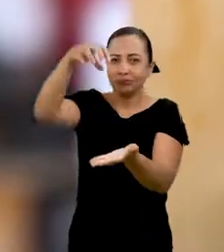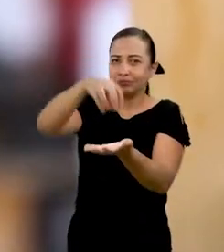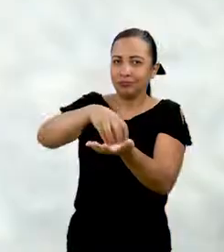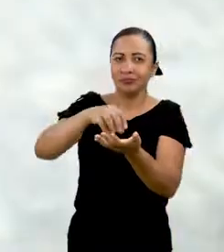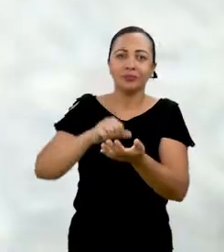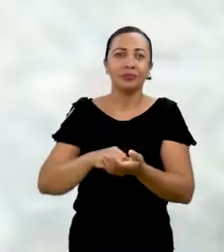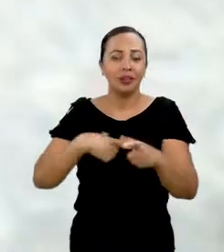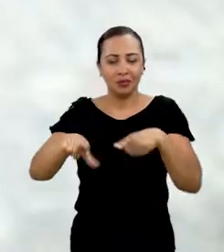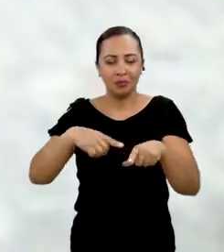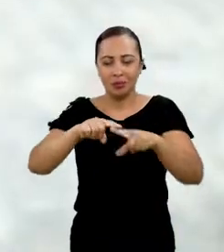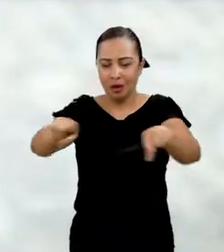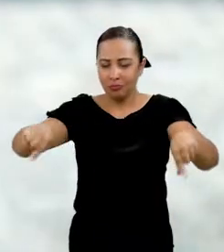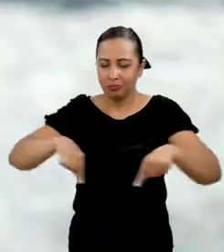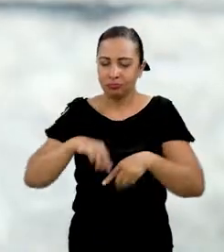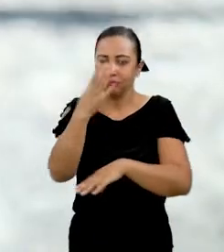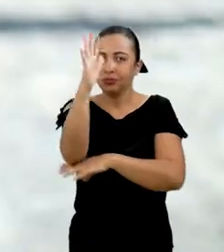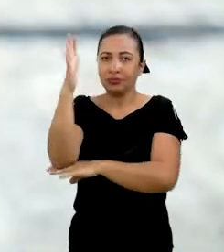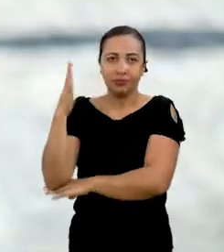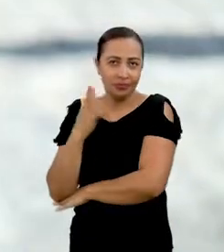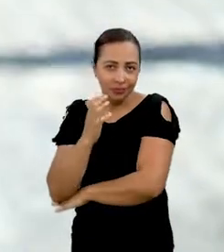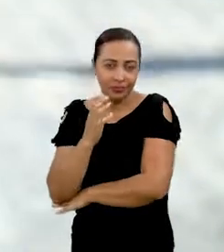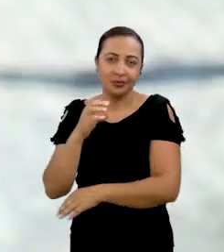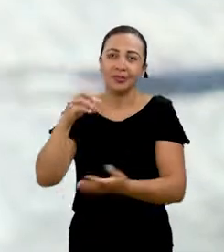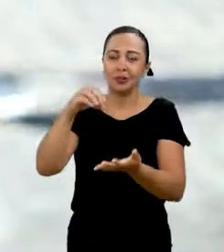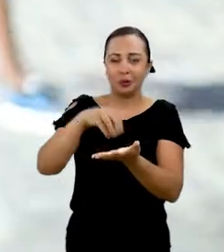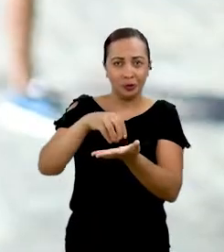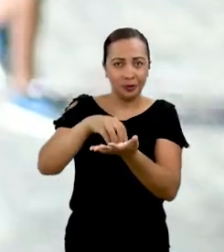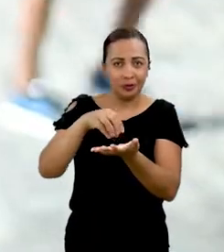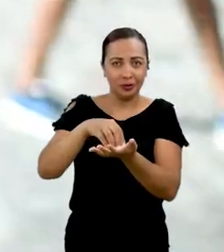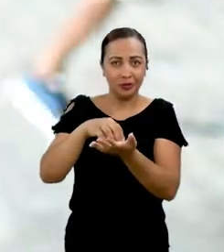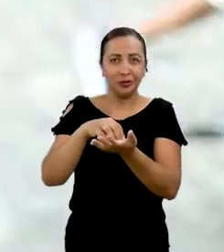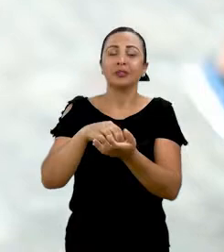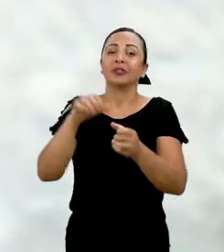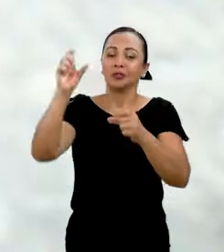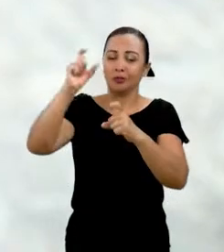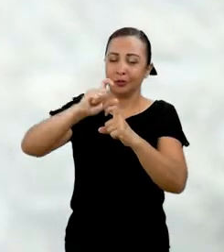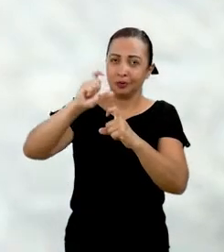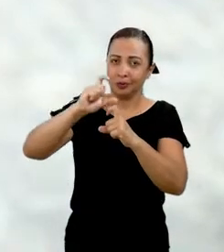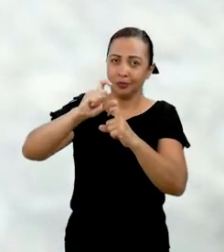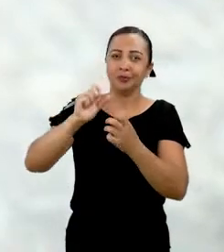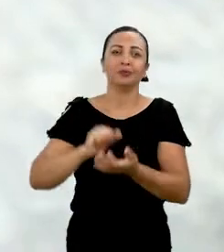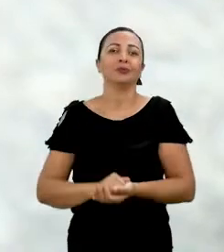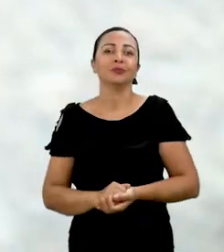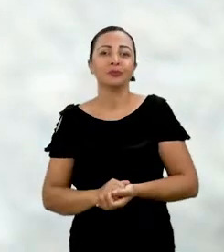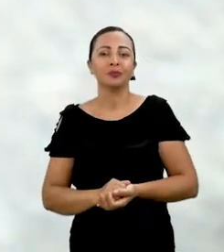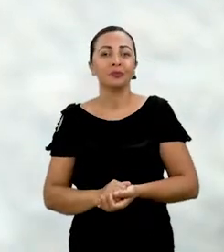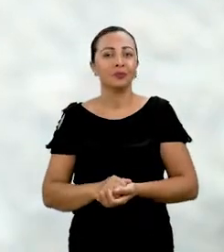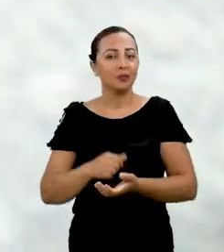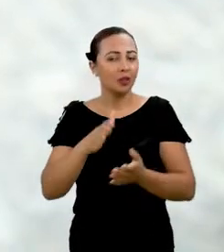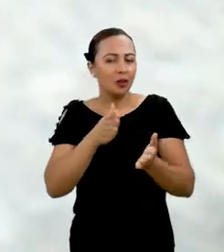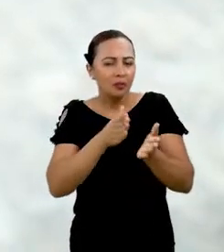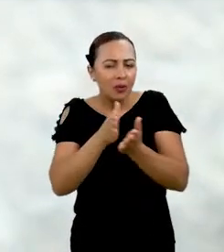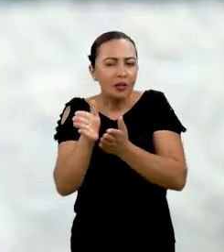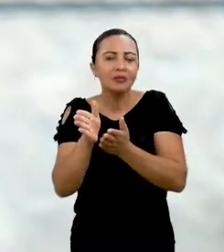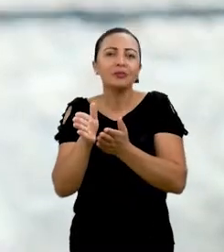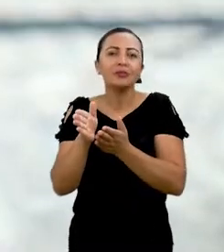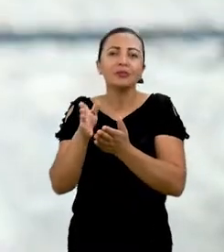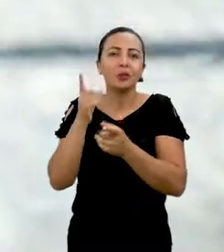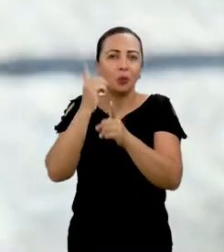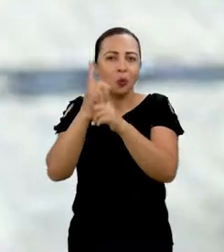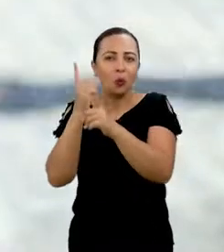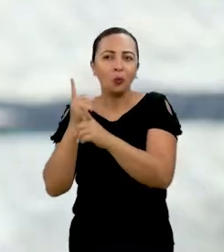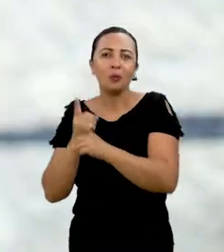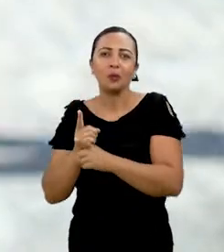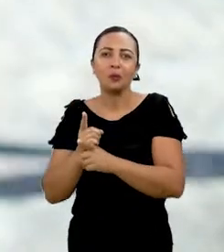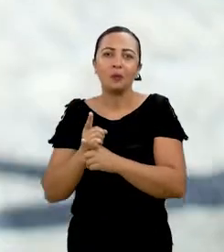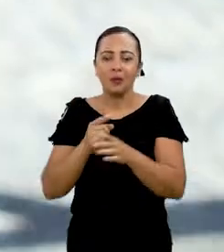Central, que trabalharam na Praça General Valadão, que fica localizada no Centro Comercial de Aracaju. Então, por meio deles, veio